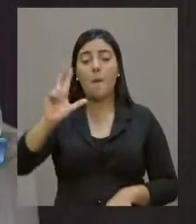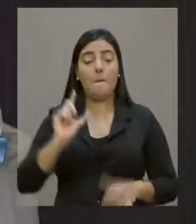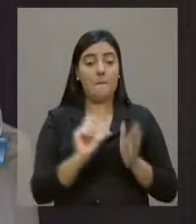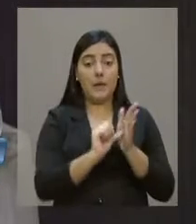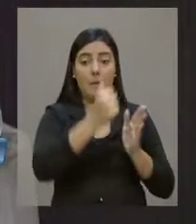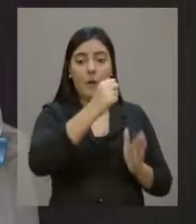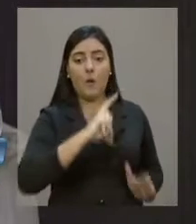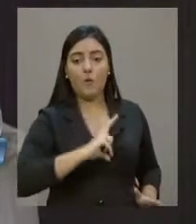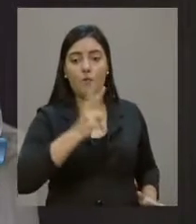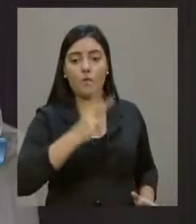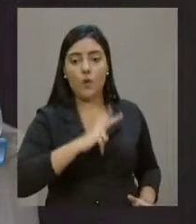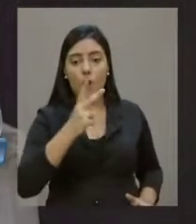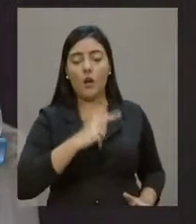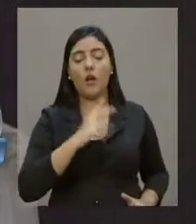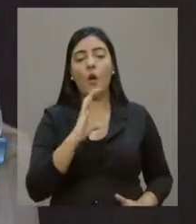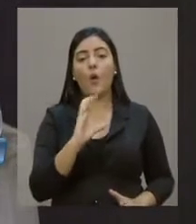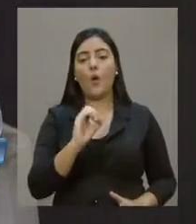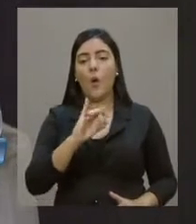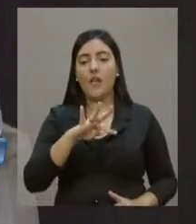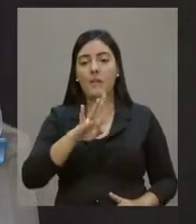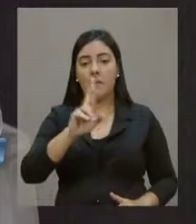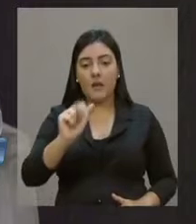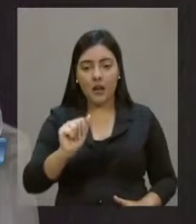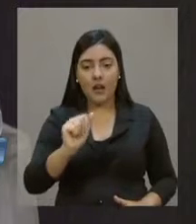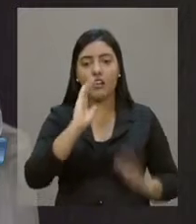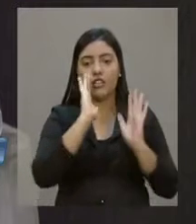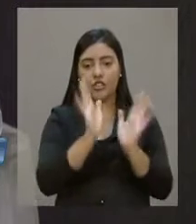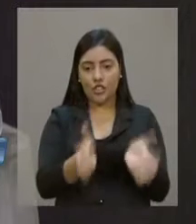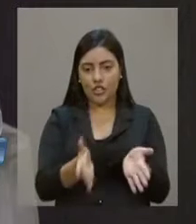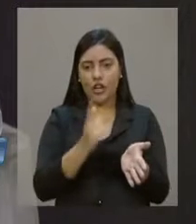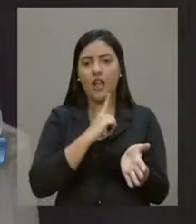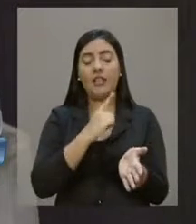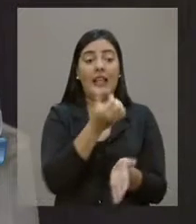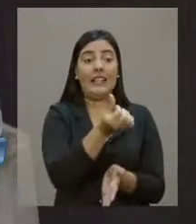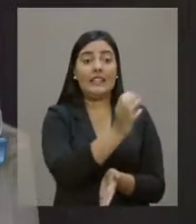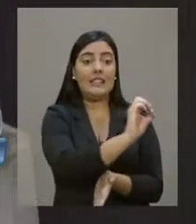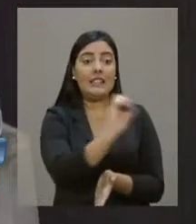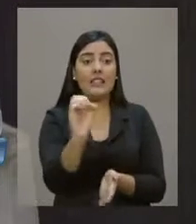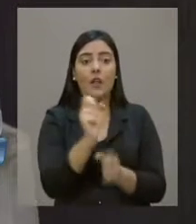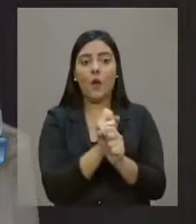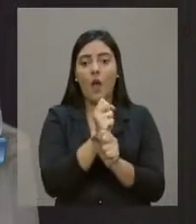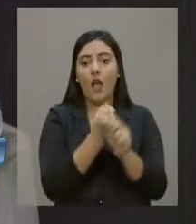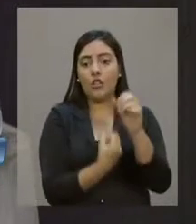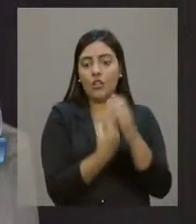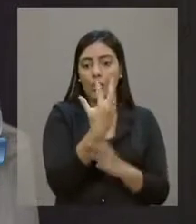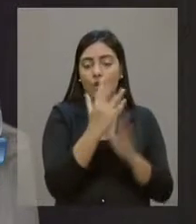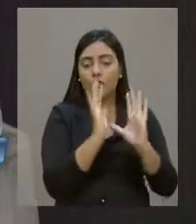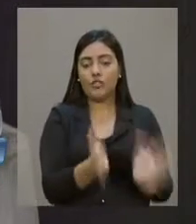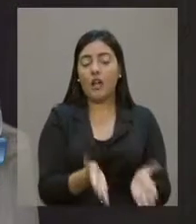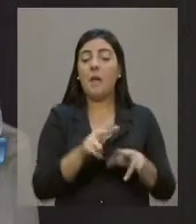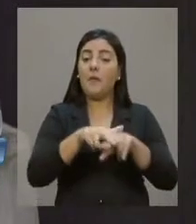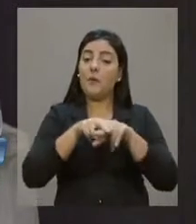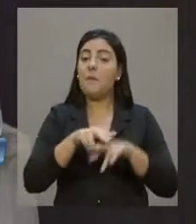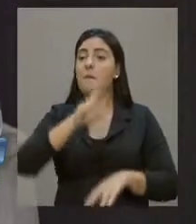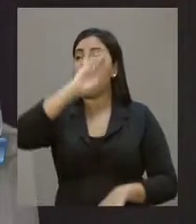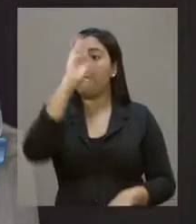português. A Universidade de Coimbra, ela já conta aí com mais de 600 anos. Pois o